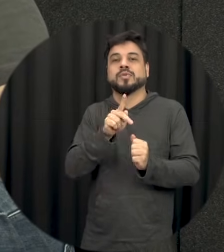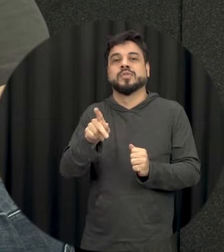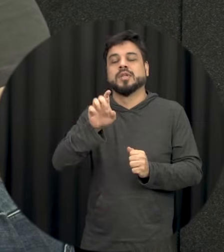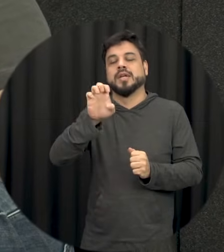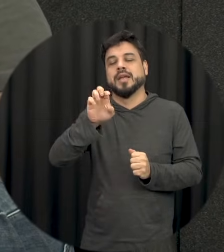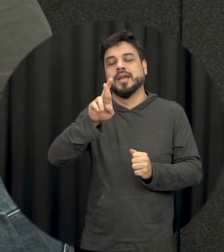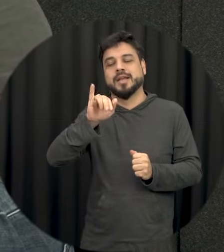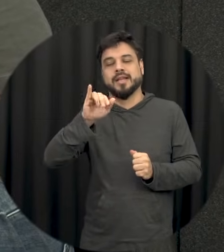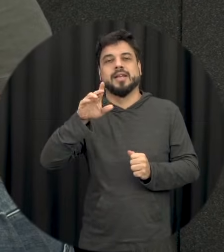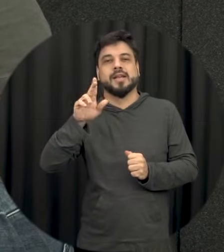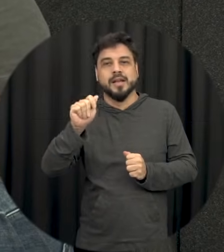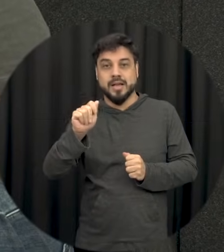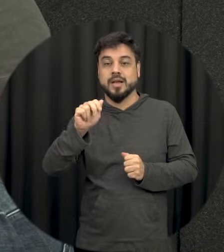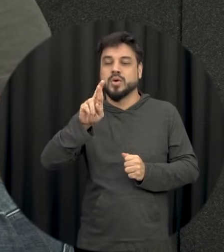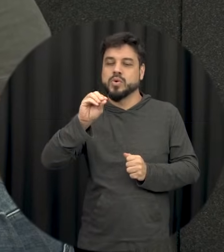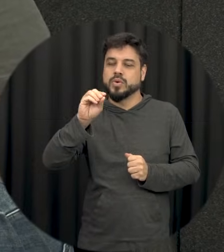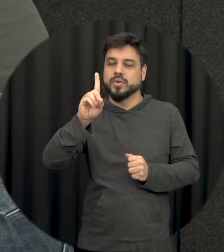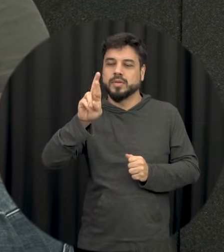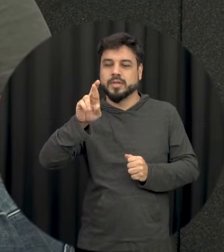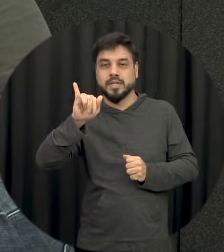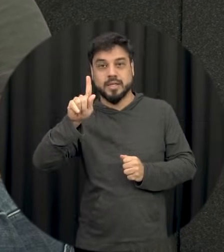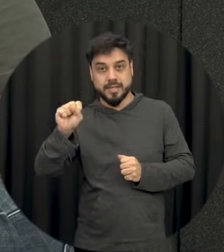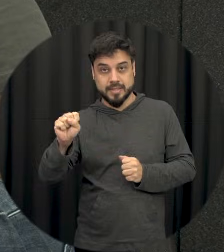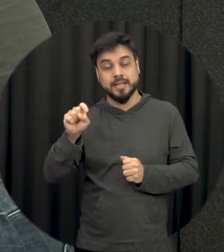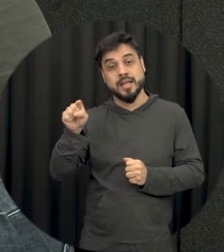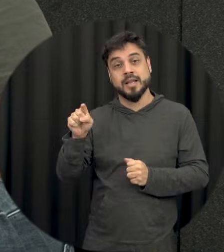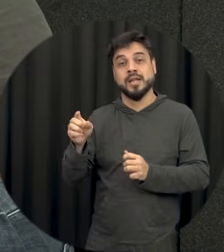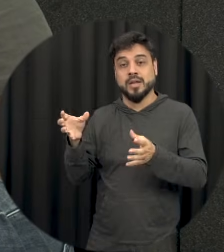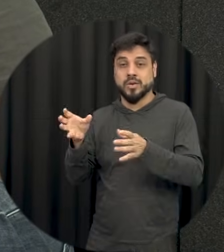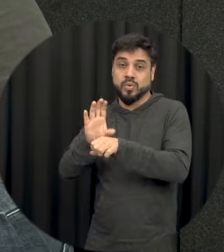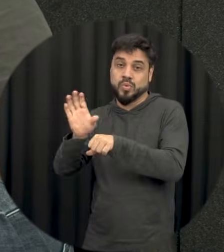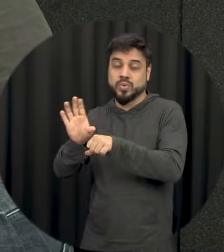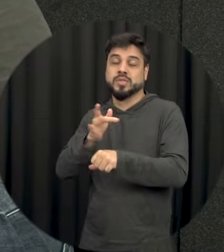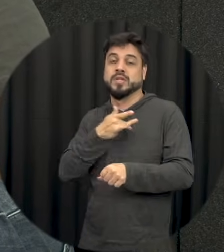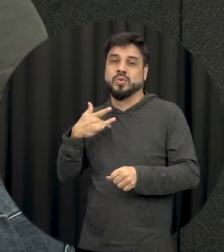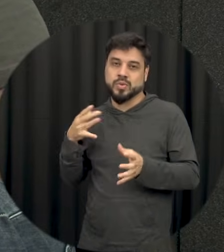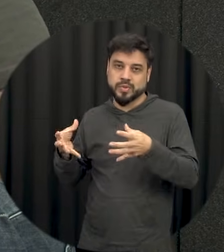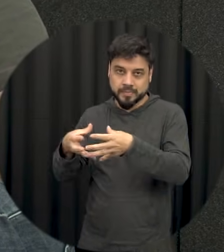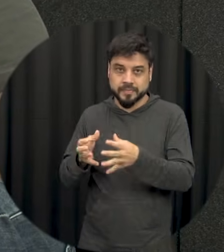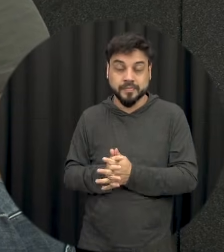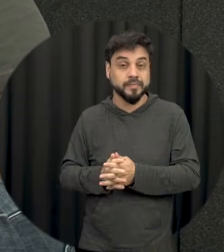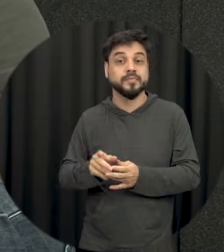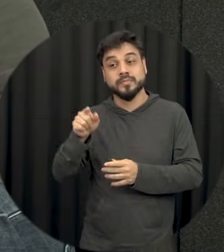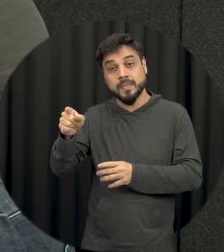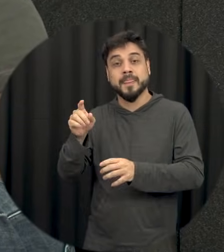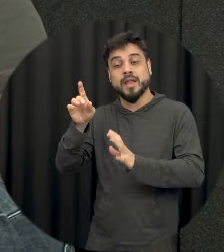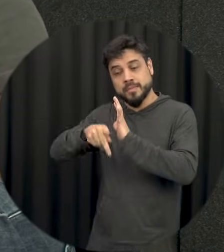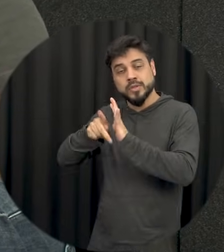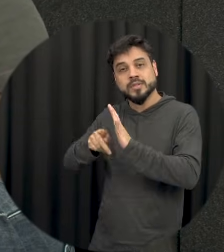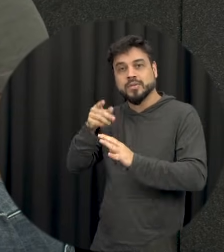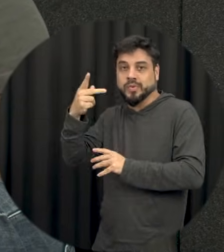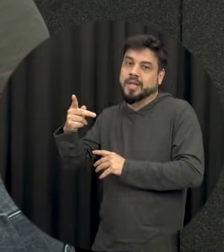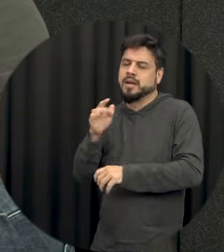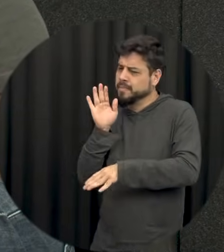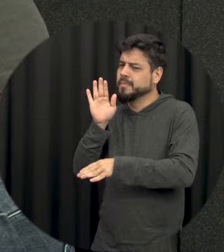Jack. Então, e ela está no curso de coletiva. Então, tenho participado de todos os projetos dela, dando, assim,